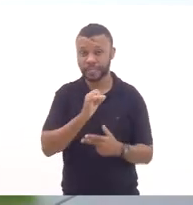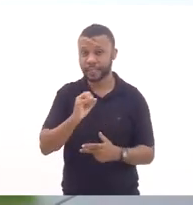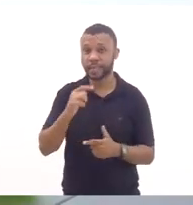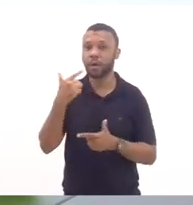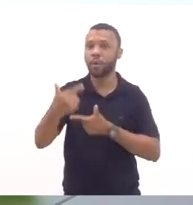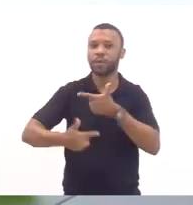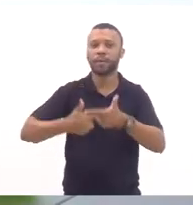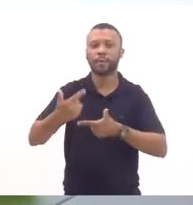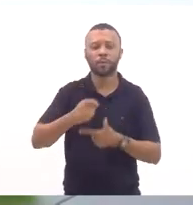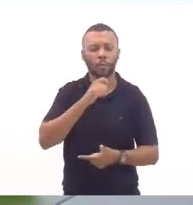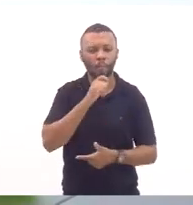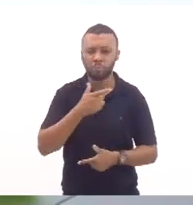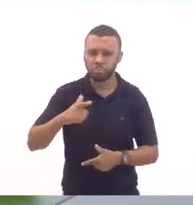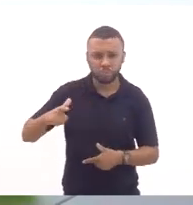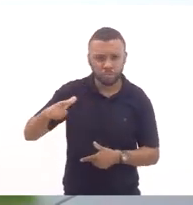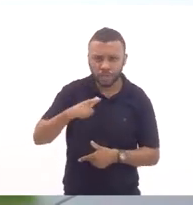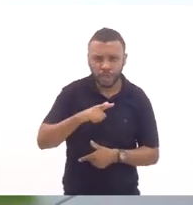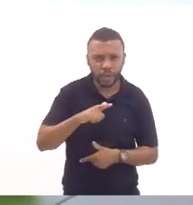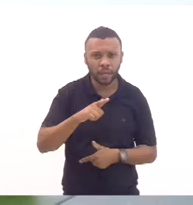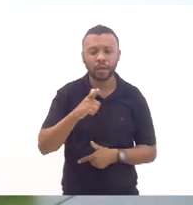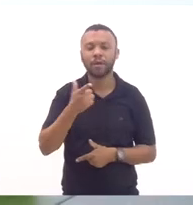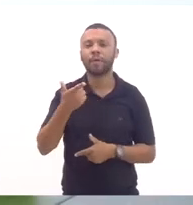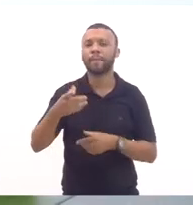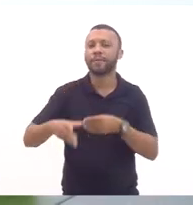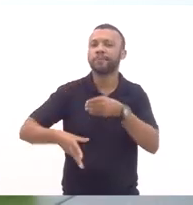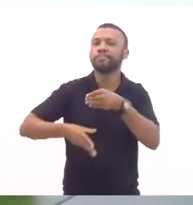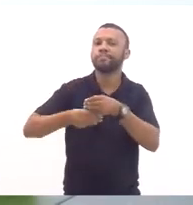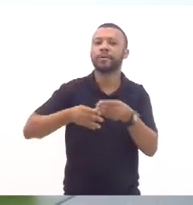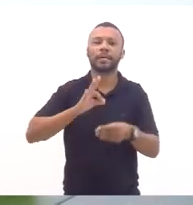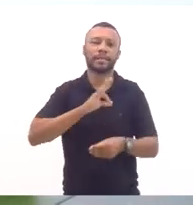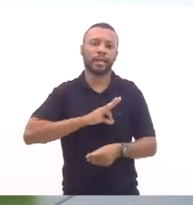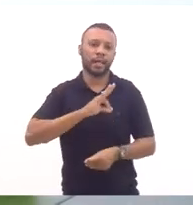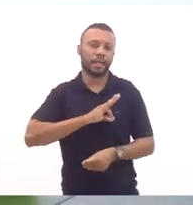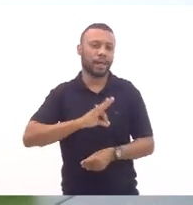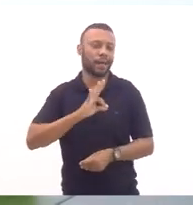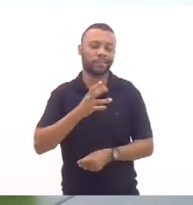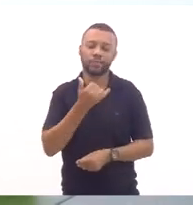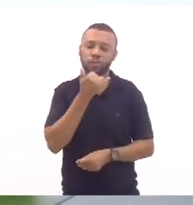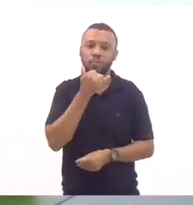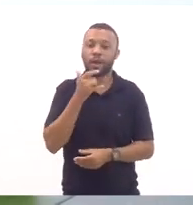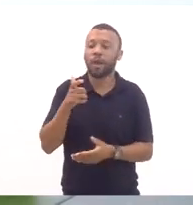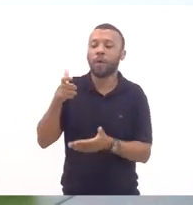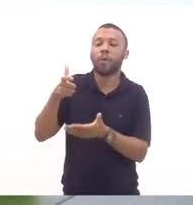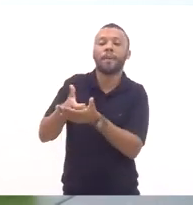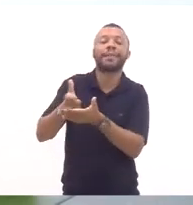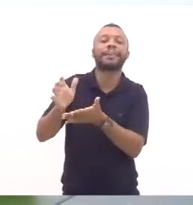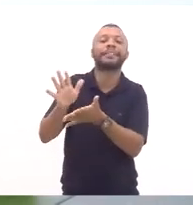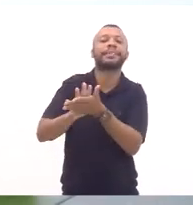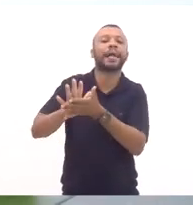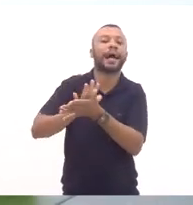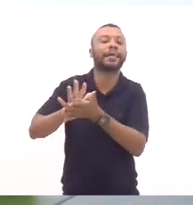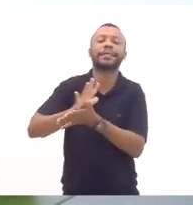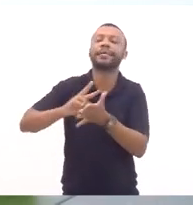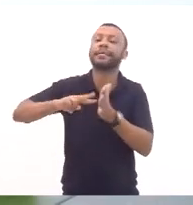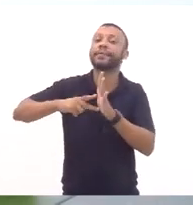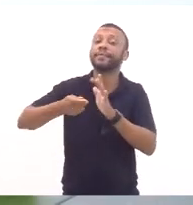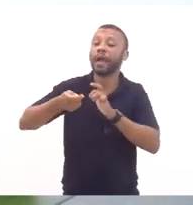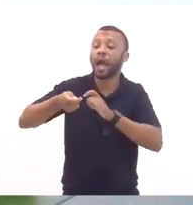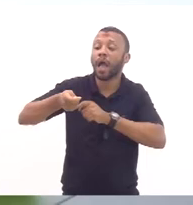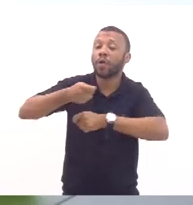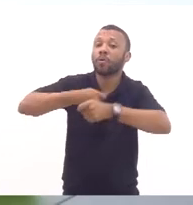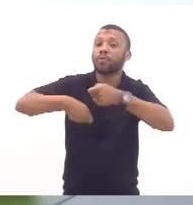não tem uma reposição salarial, ele não vai comprar nada. Isso significa que a economia não vai